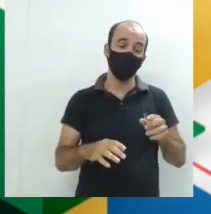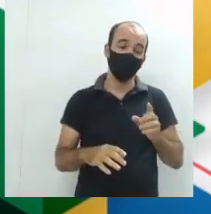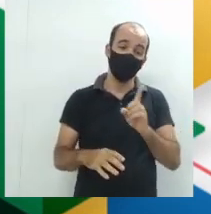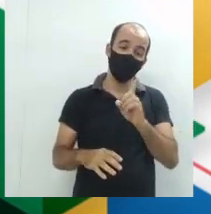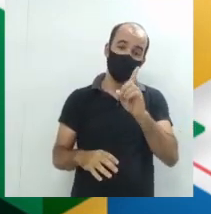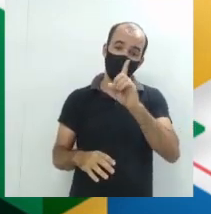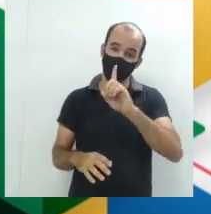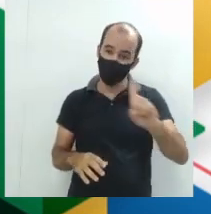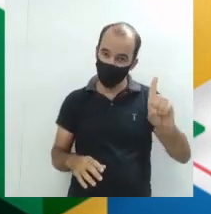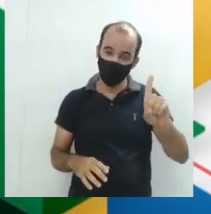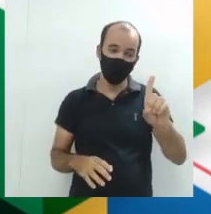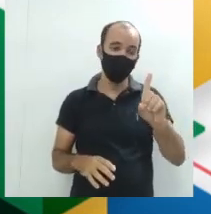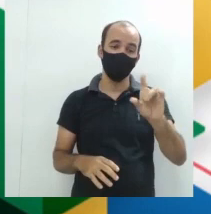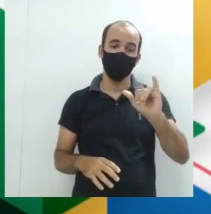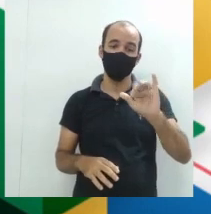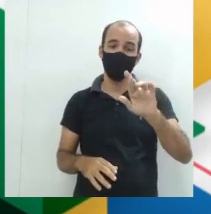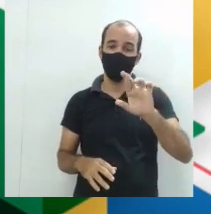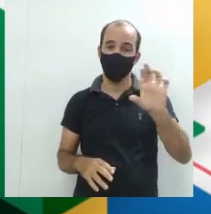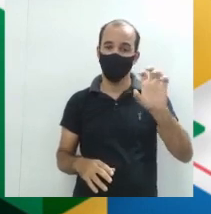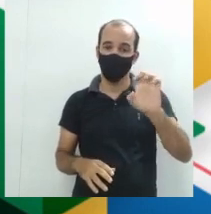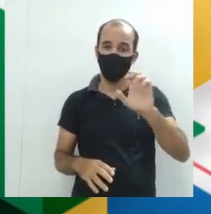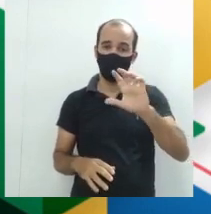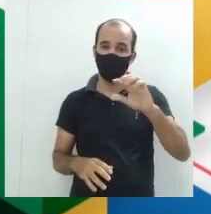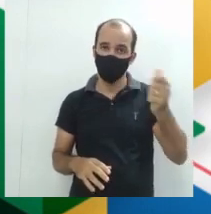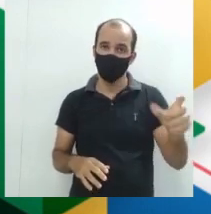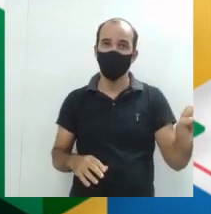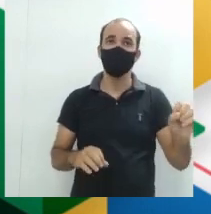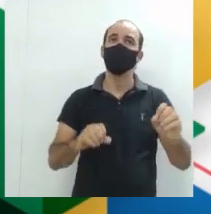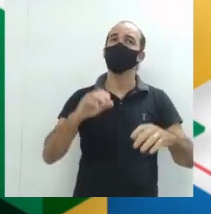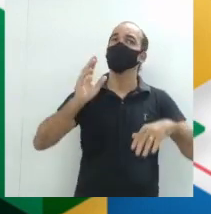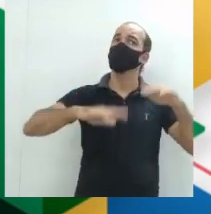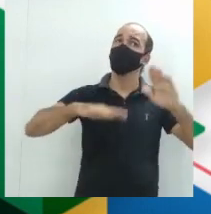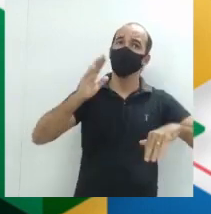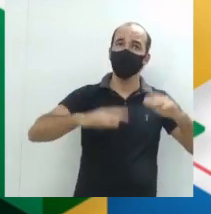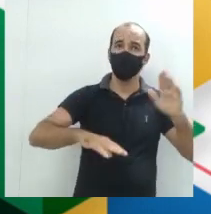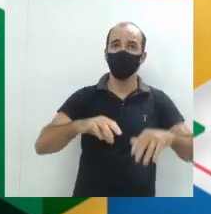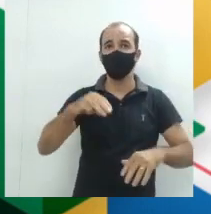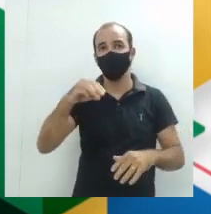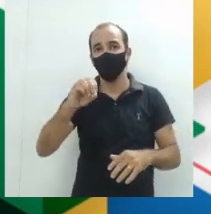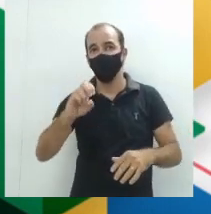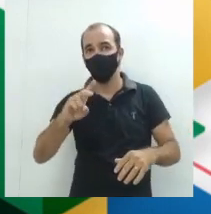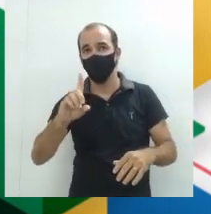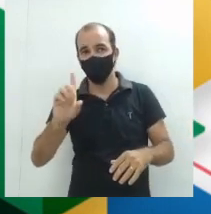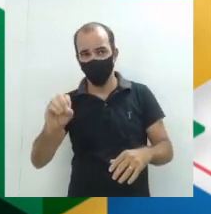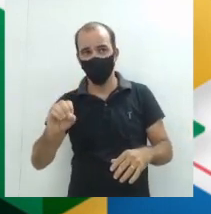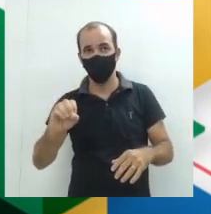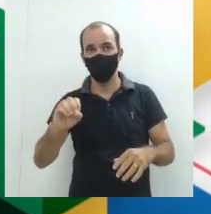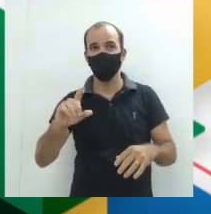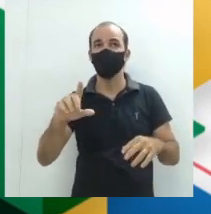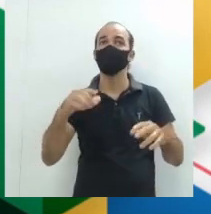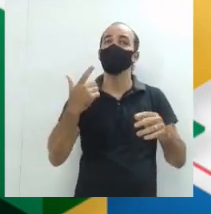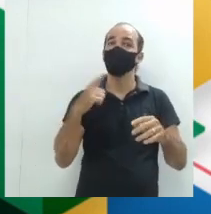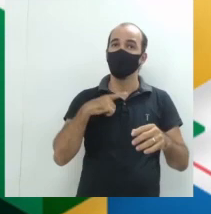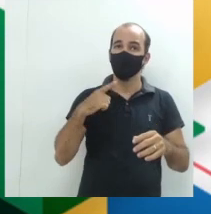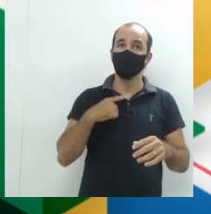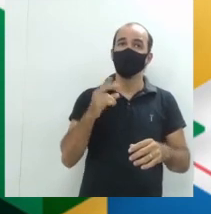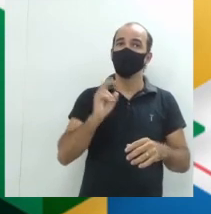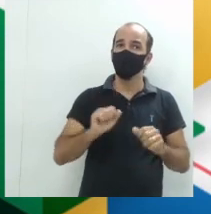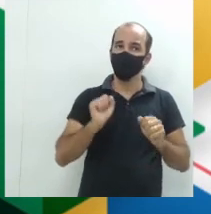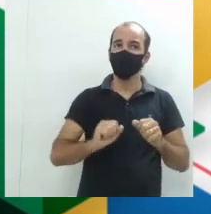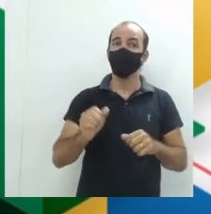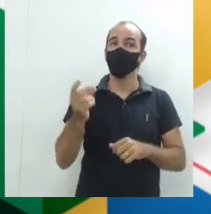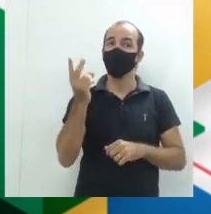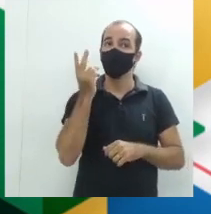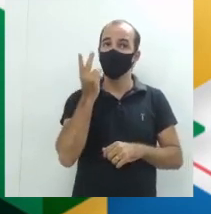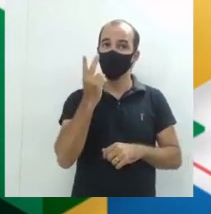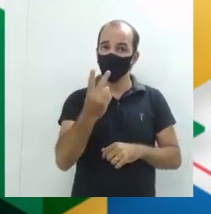na cinemática vetorial a aceleração centrípeta e a aceleração tangencial.